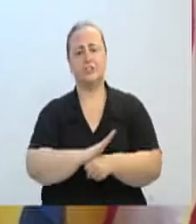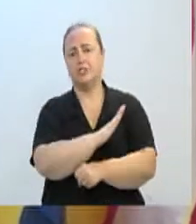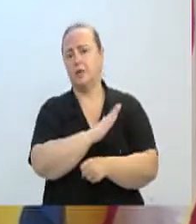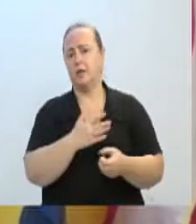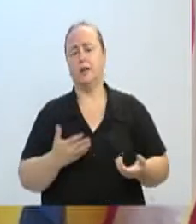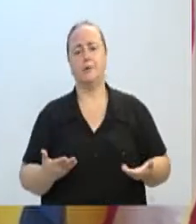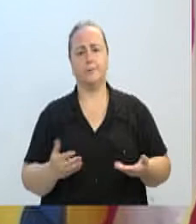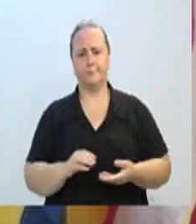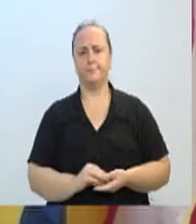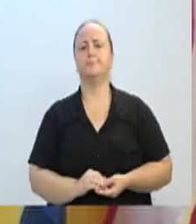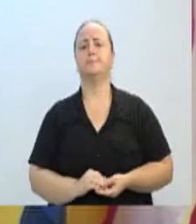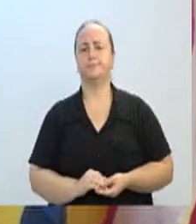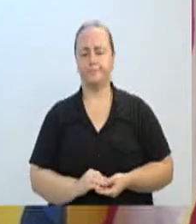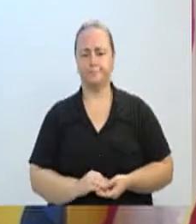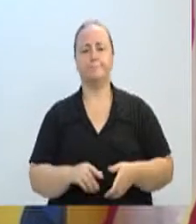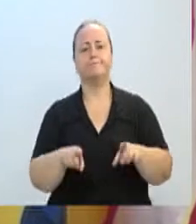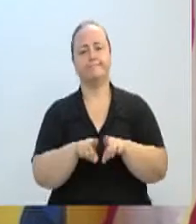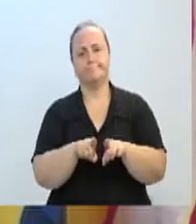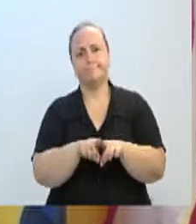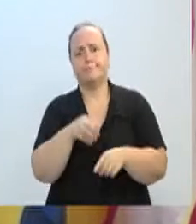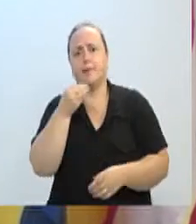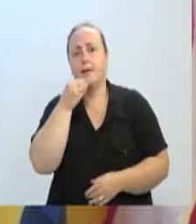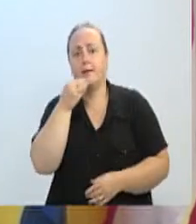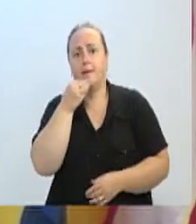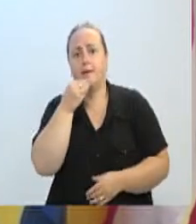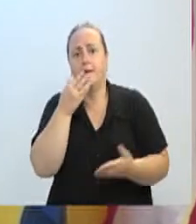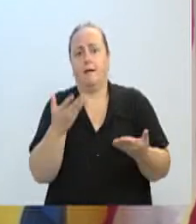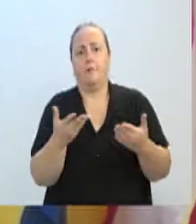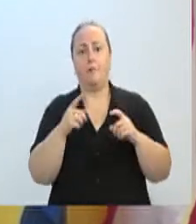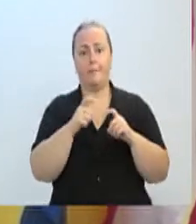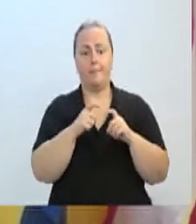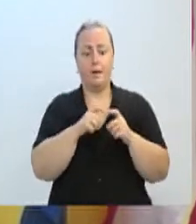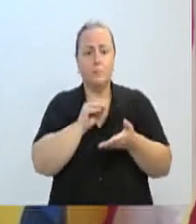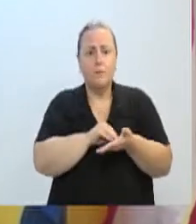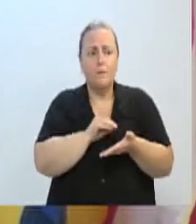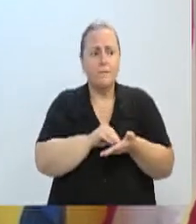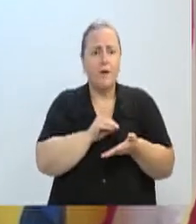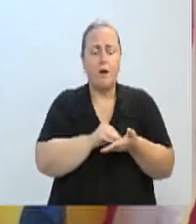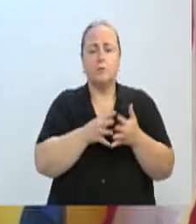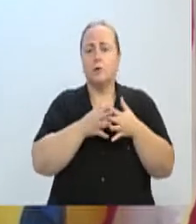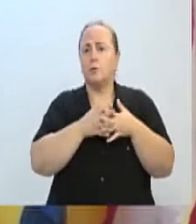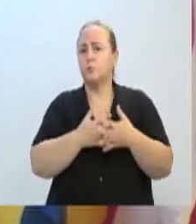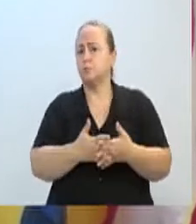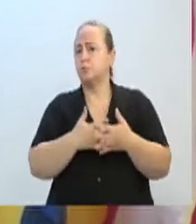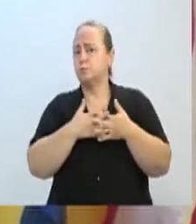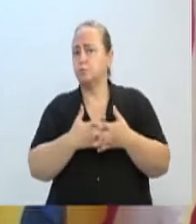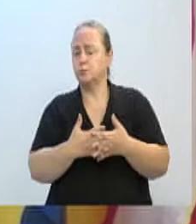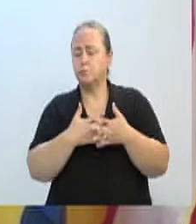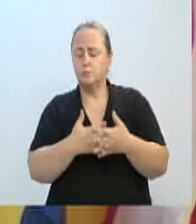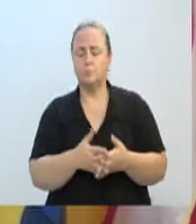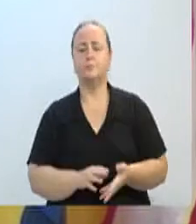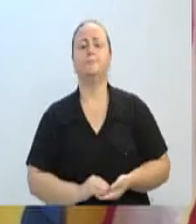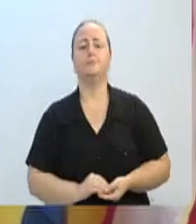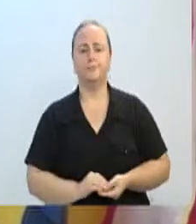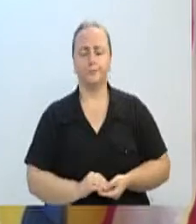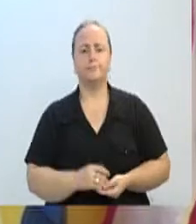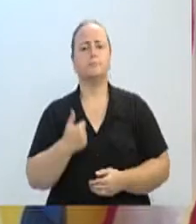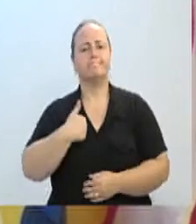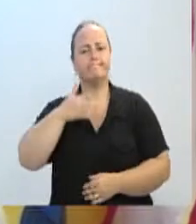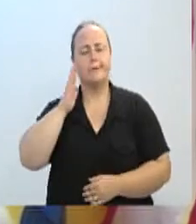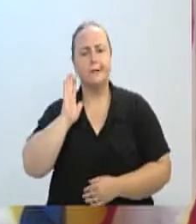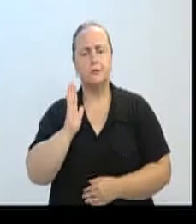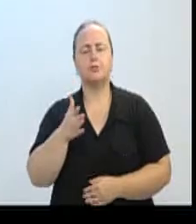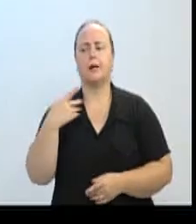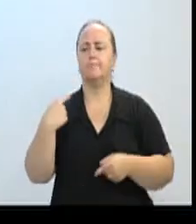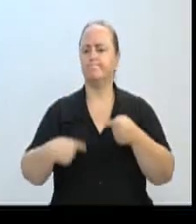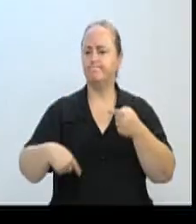aí, obviamente, a falta de médicos também complica bastante. E aqui eu não consigo entender, já fiz diversas discussões com o